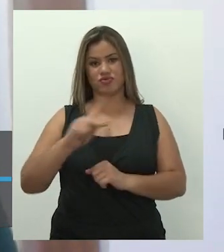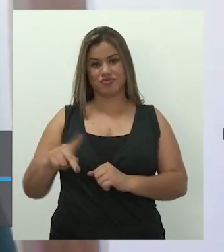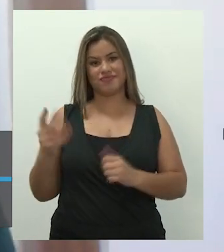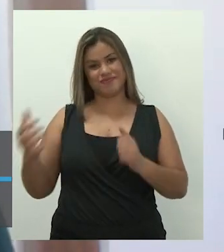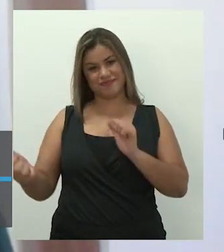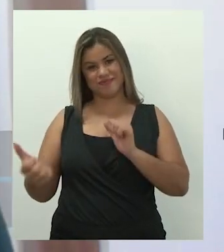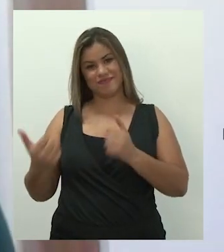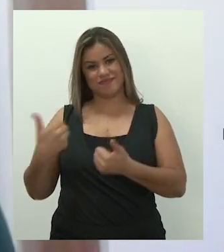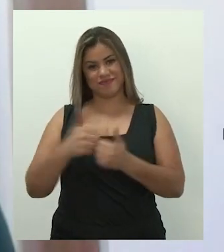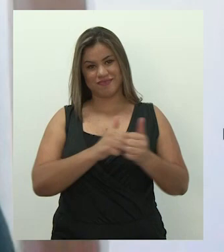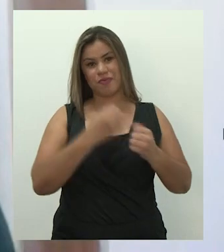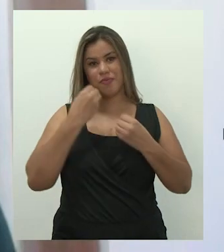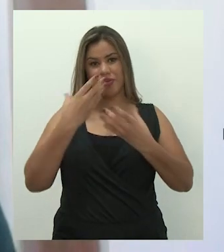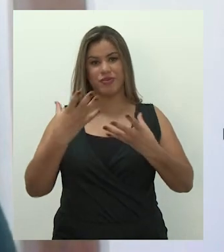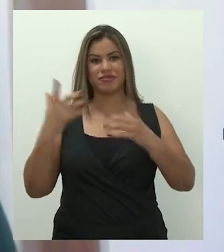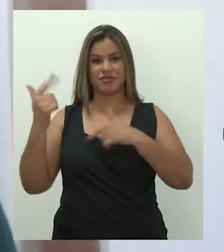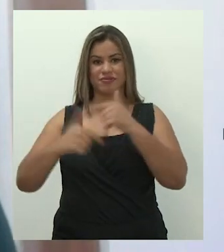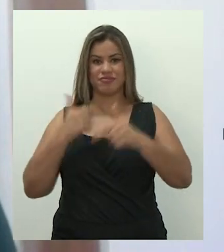trabalho a todos.